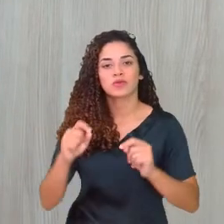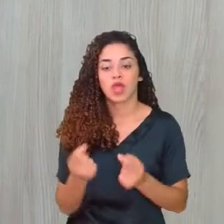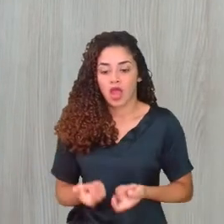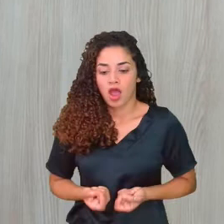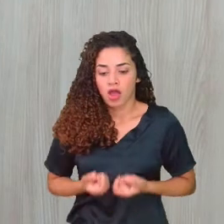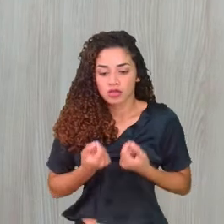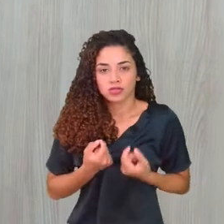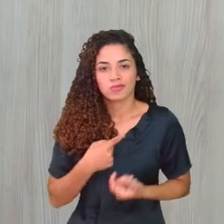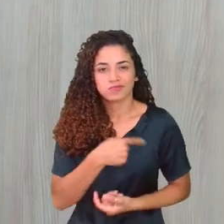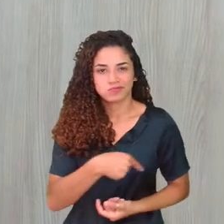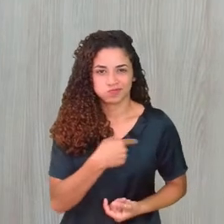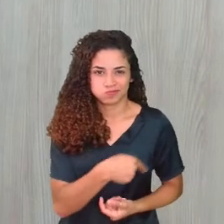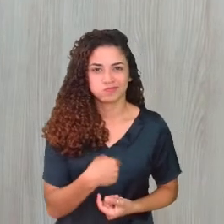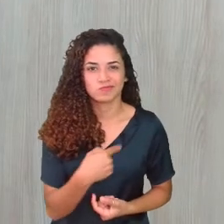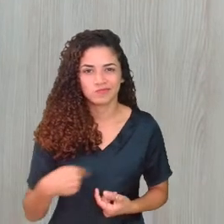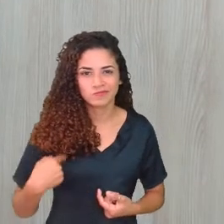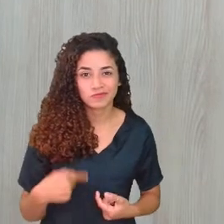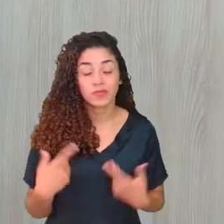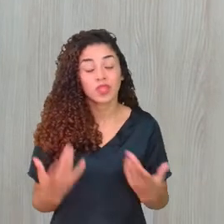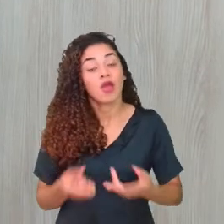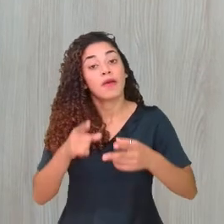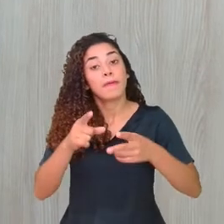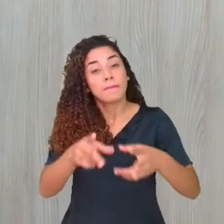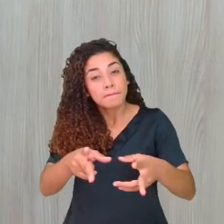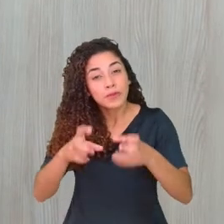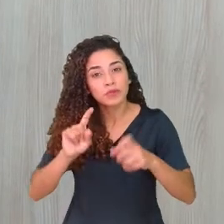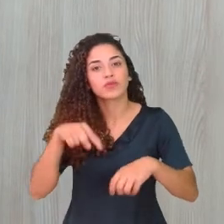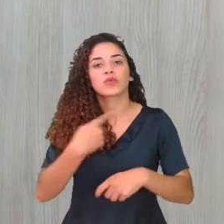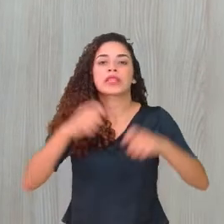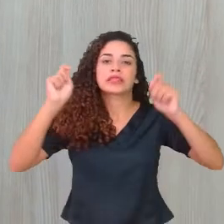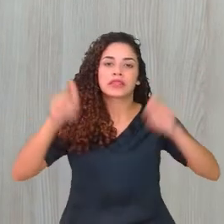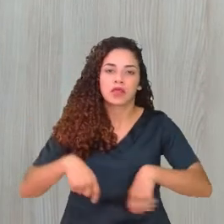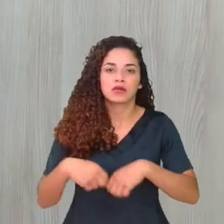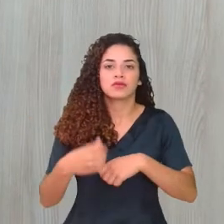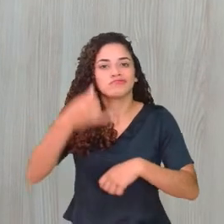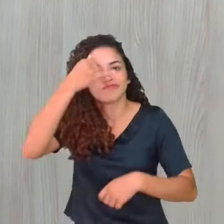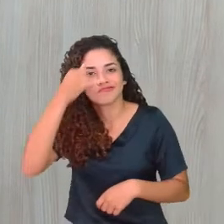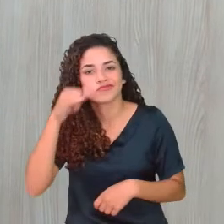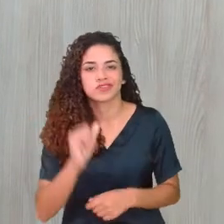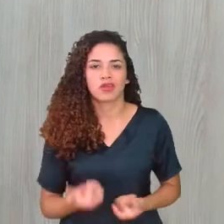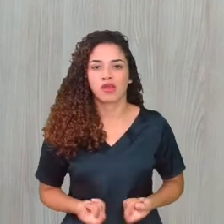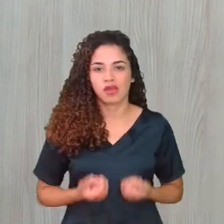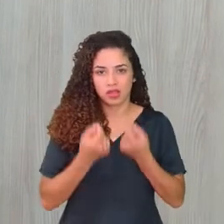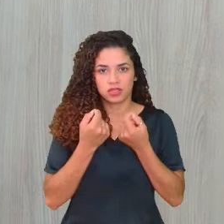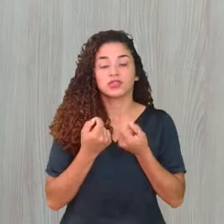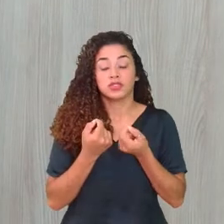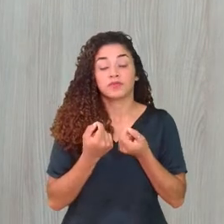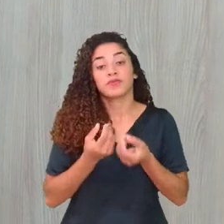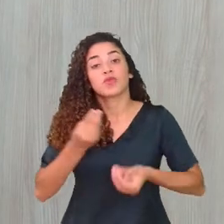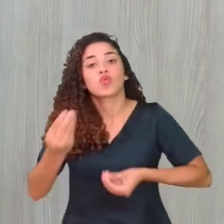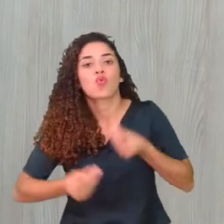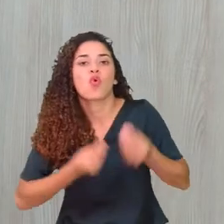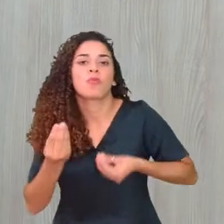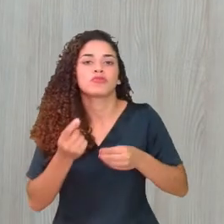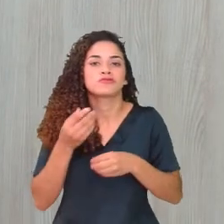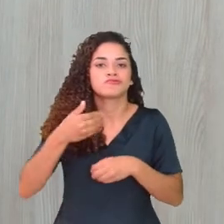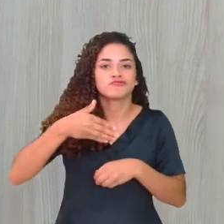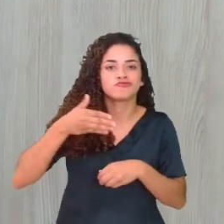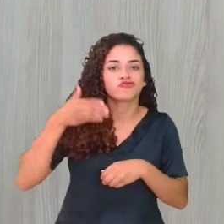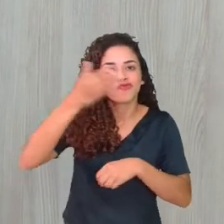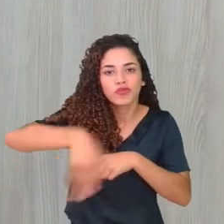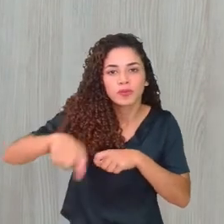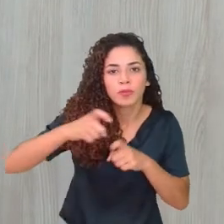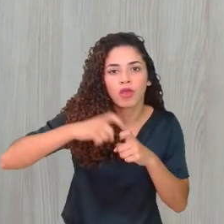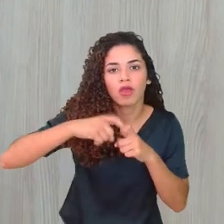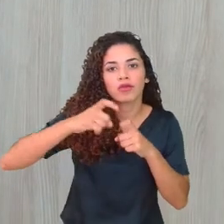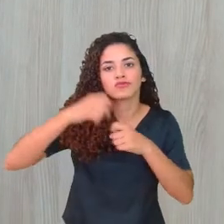câncer de mama. E aí se percebeu que a gente podia prevenir esse câncer. Como? Indo ao médico uma